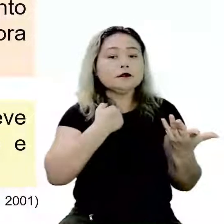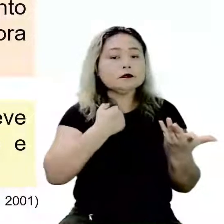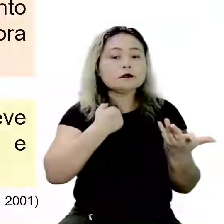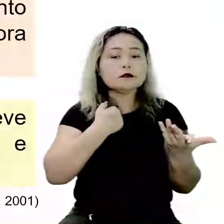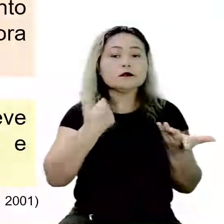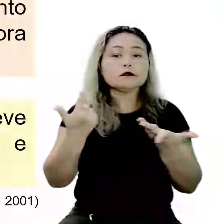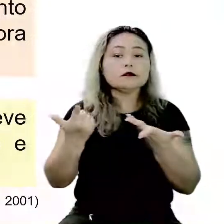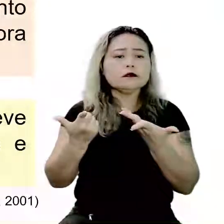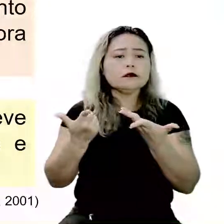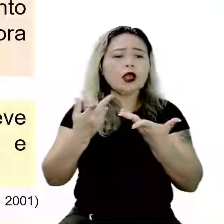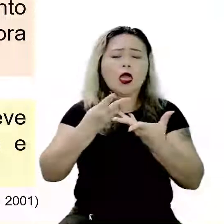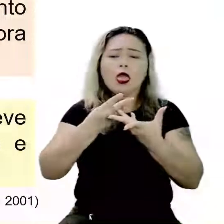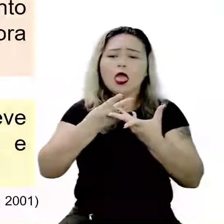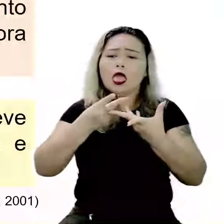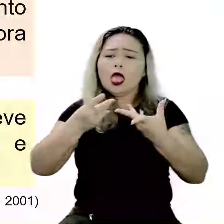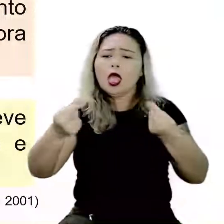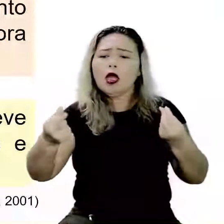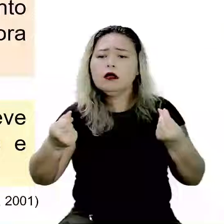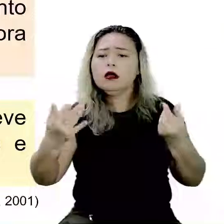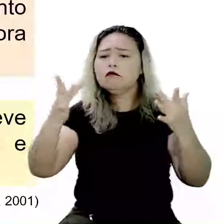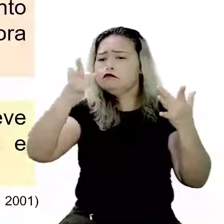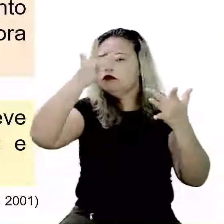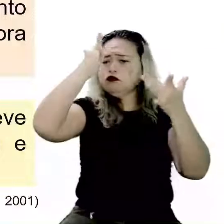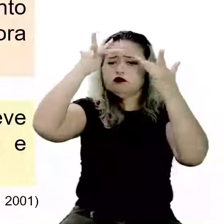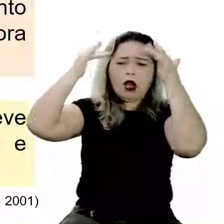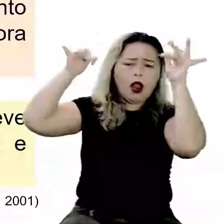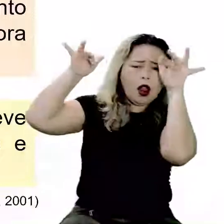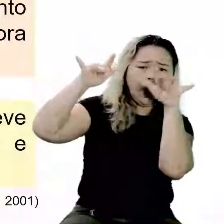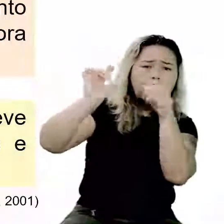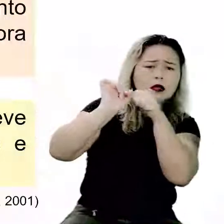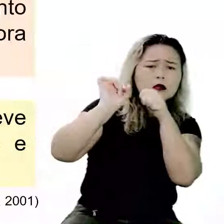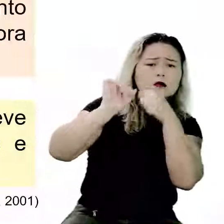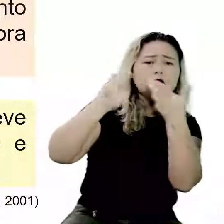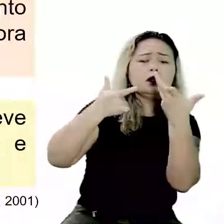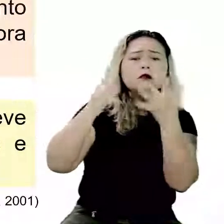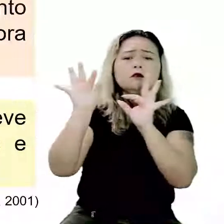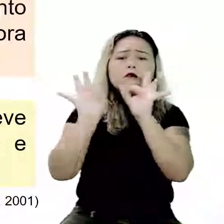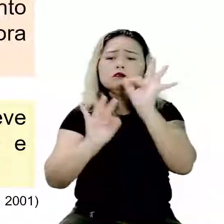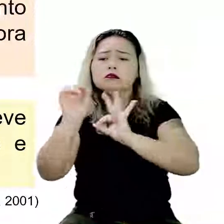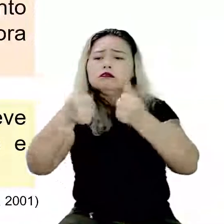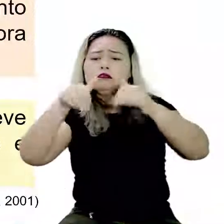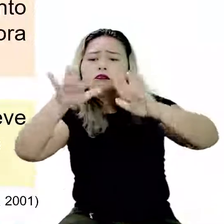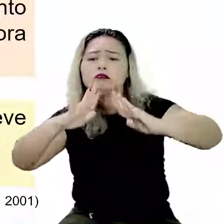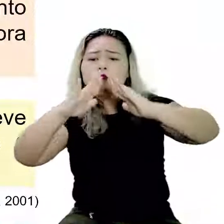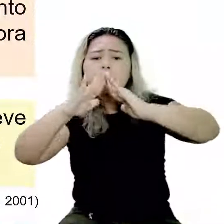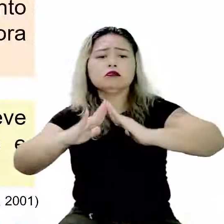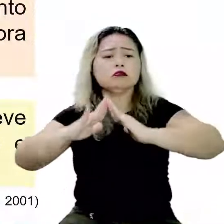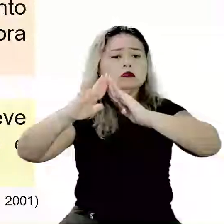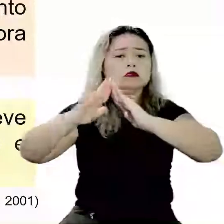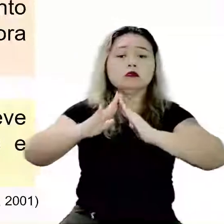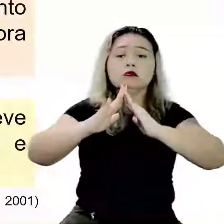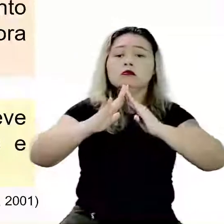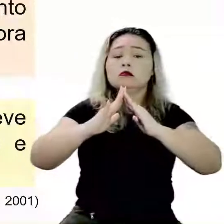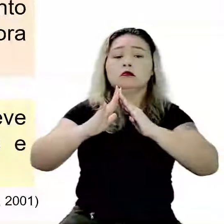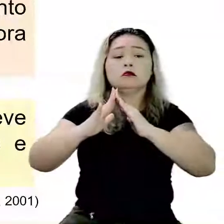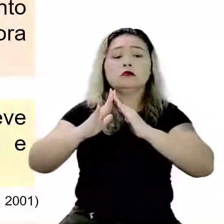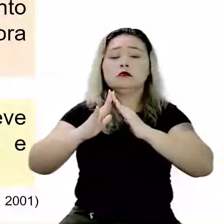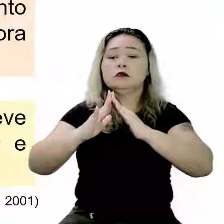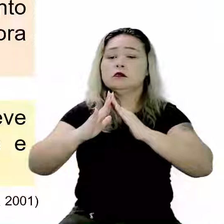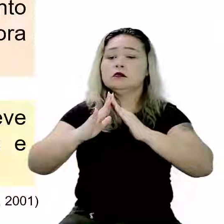lidar com a enxurrada de imigrantes, com esquemas formais de assentamento, ou seja, aquele